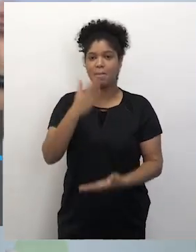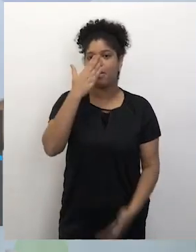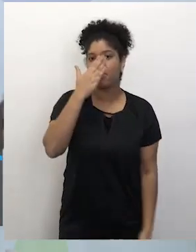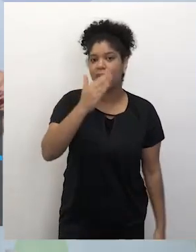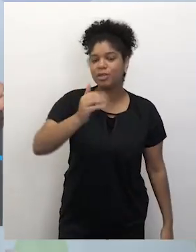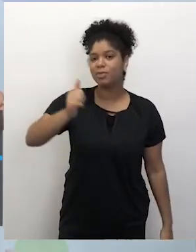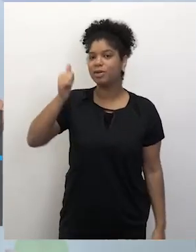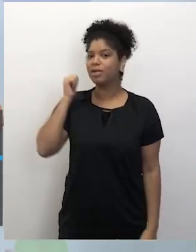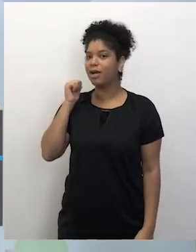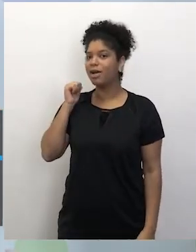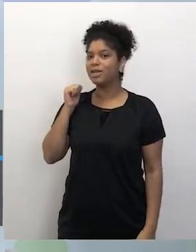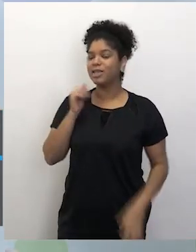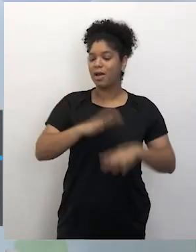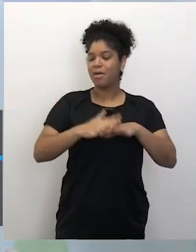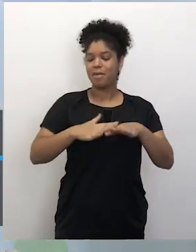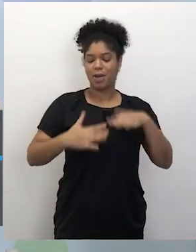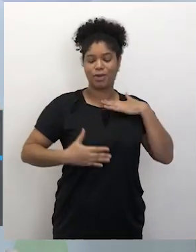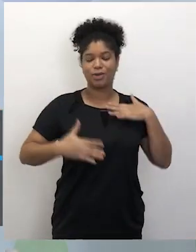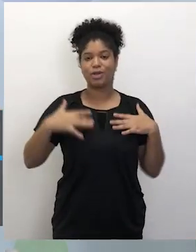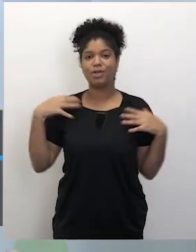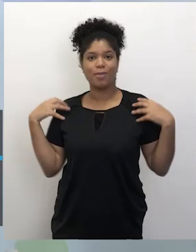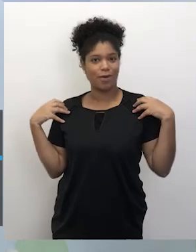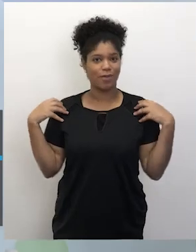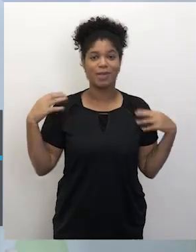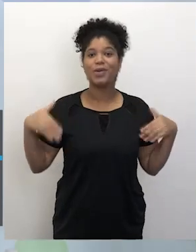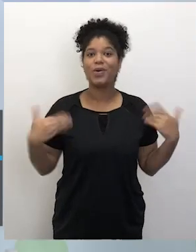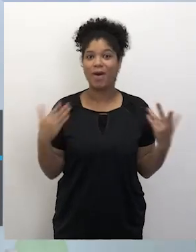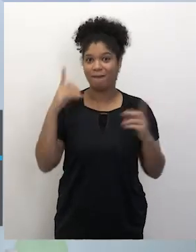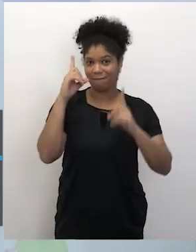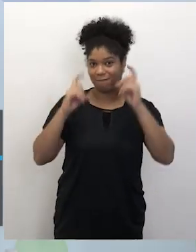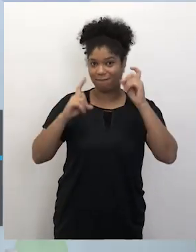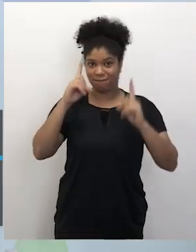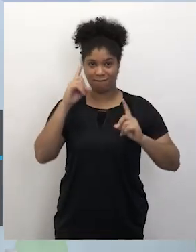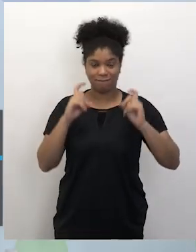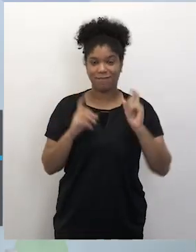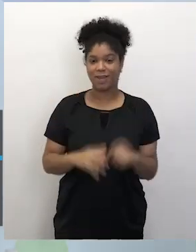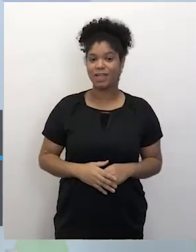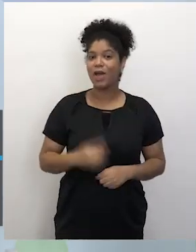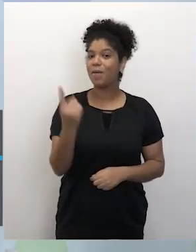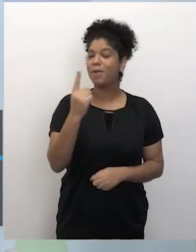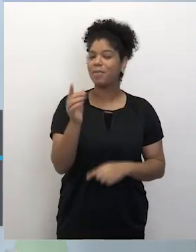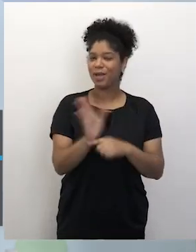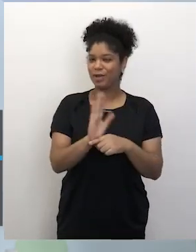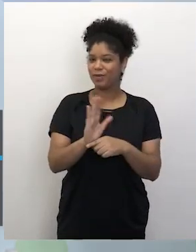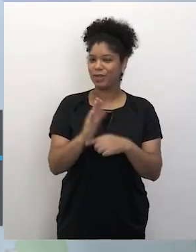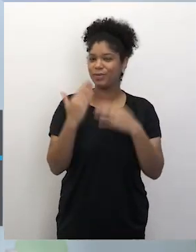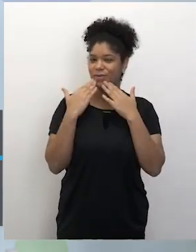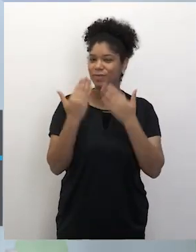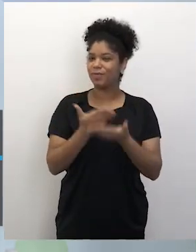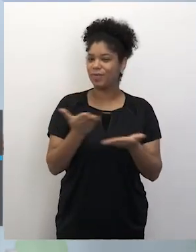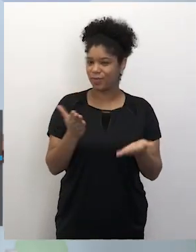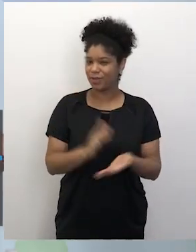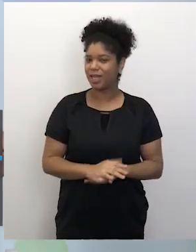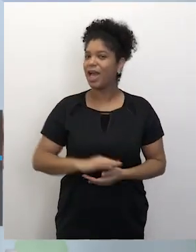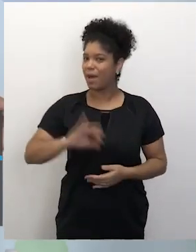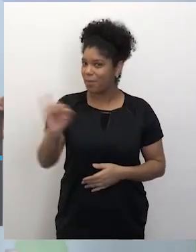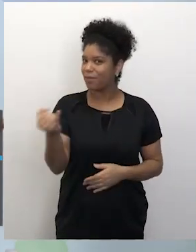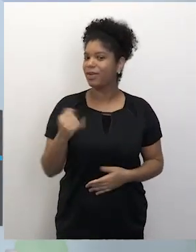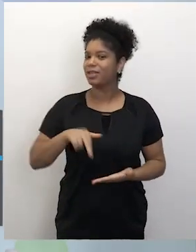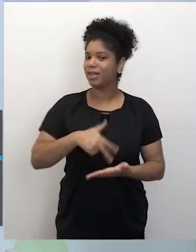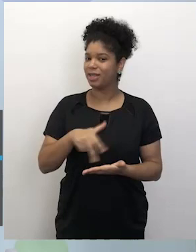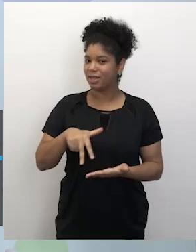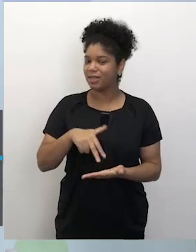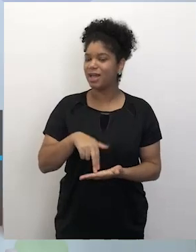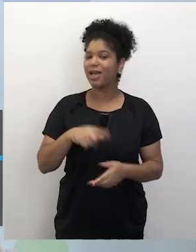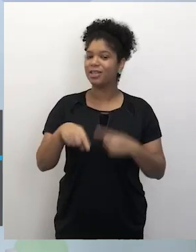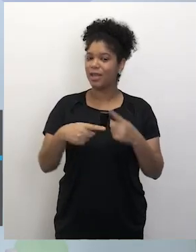os gestos que usamos, ok? Então, para vocês, o primeiro vídeo. E, ó, já vão dançando, porque depois a